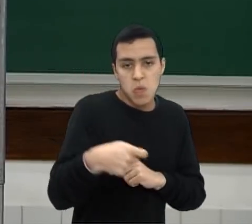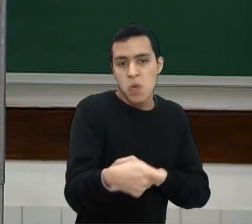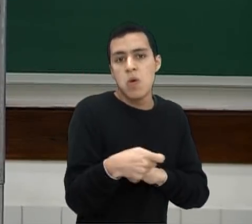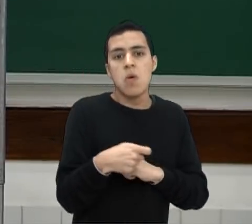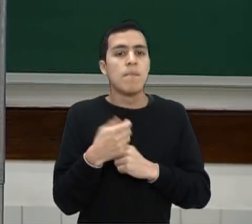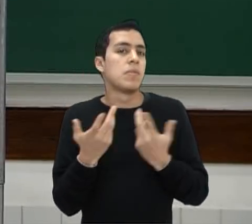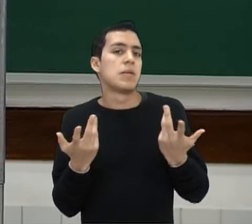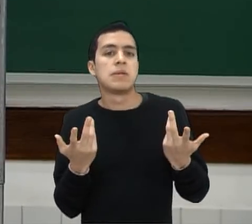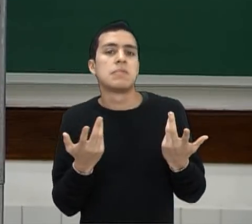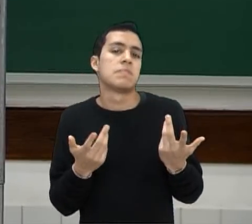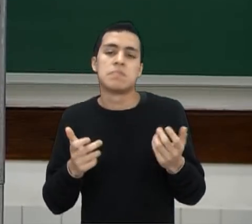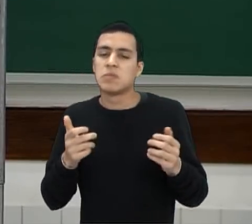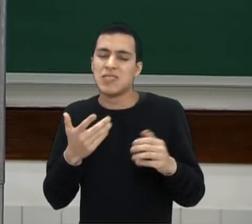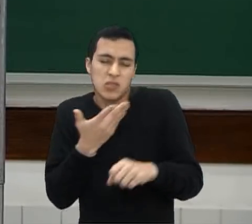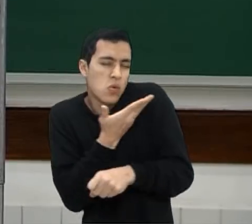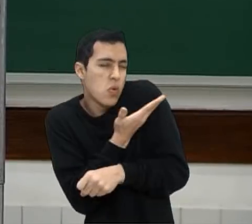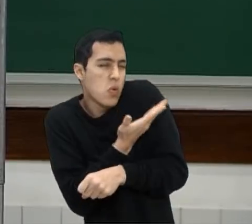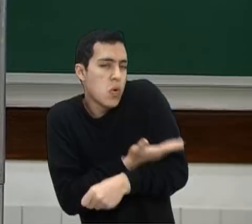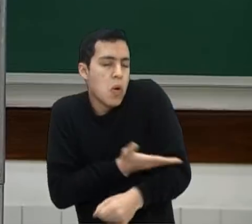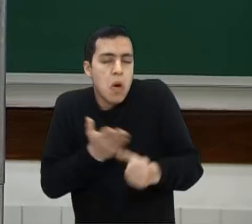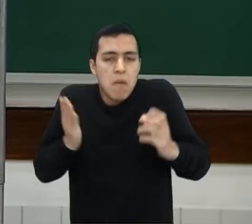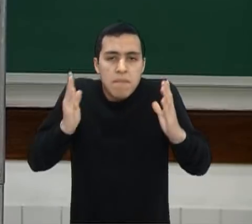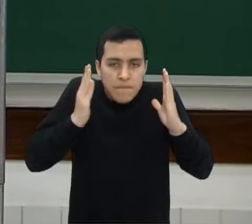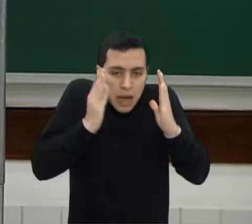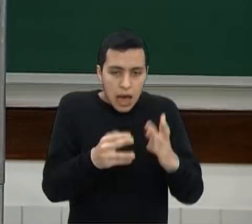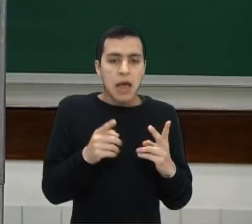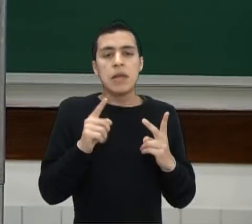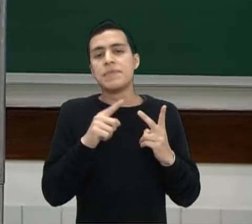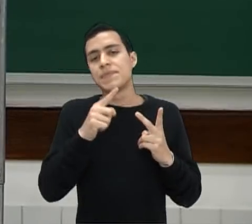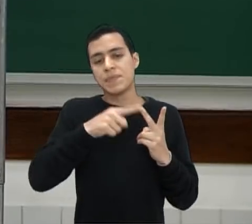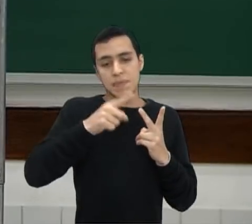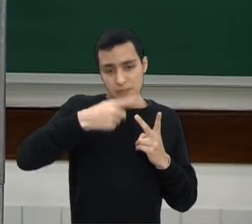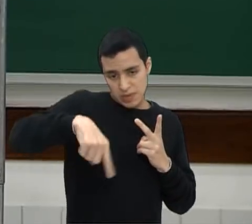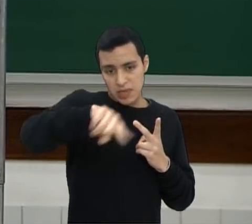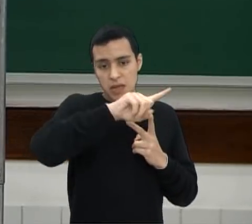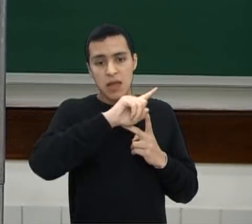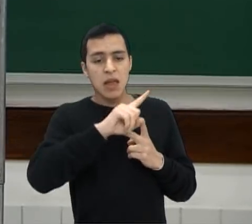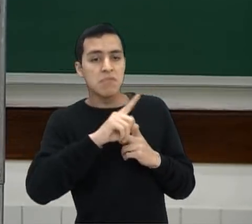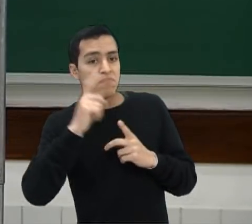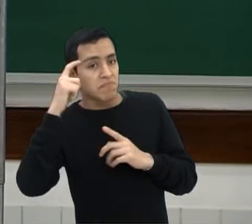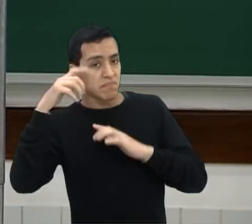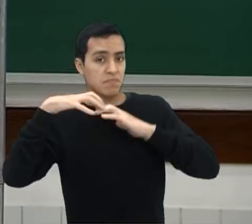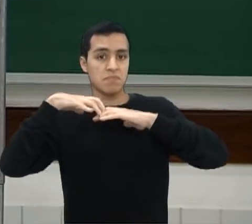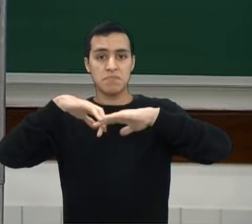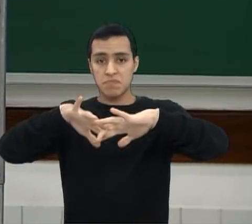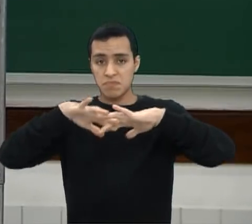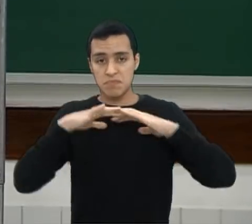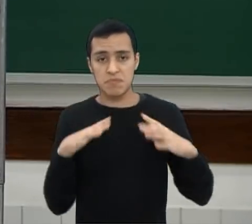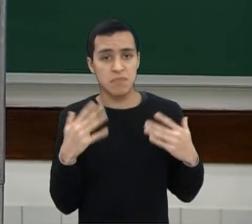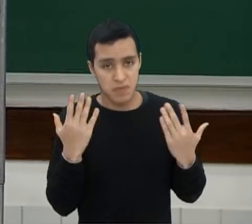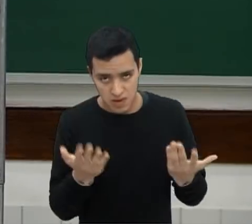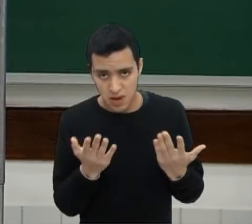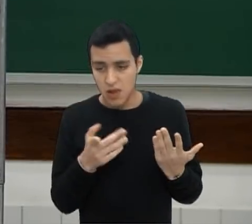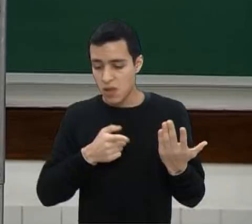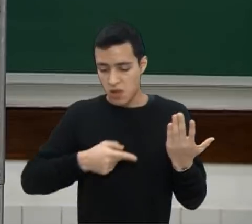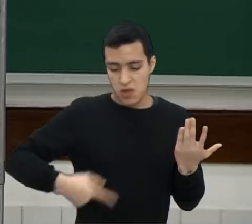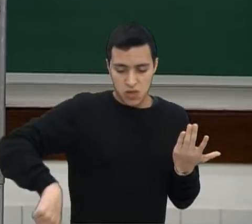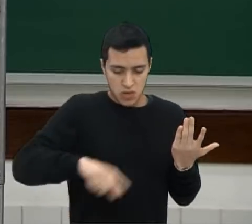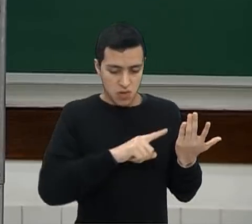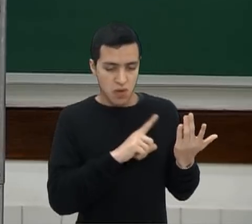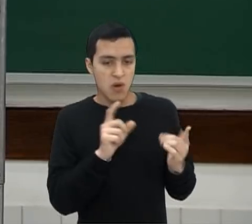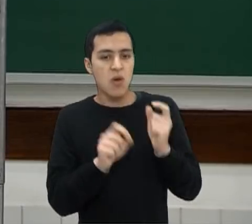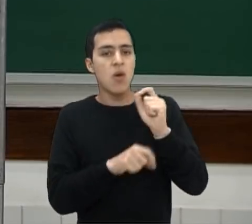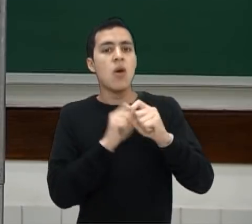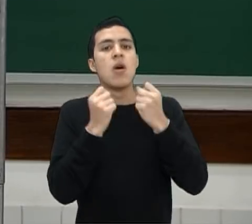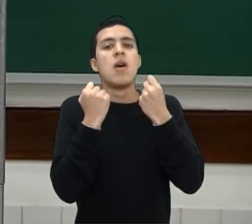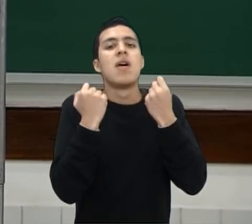a determinados hábitos ou fazer com que elas façam determinadas reflexões, né? Então, a gente tem um